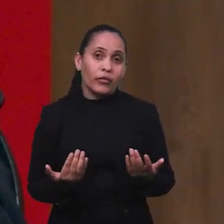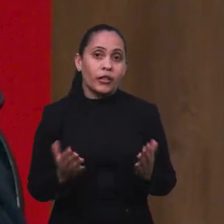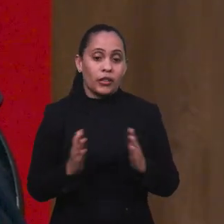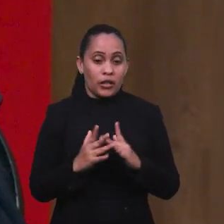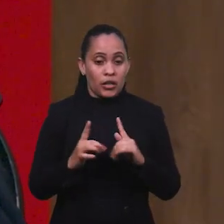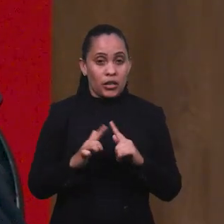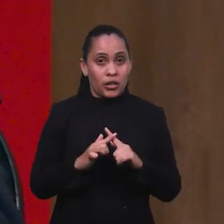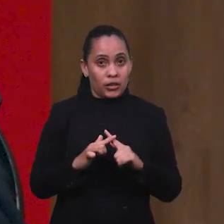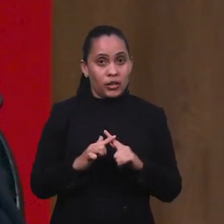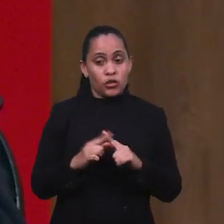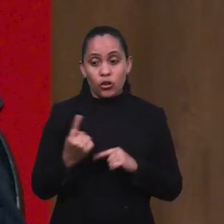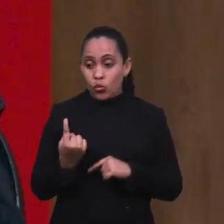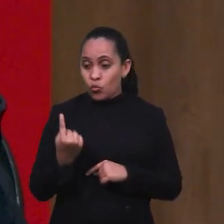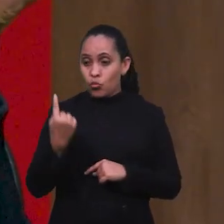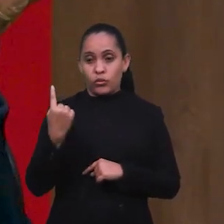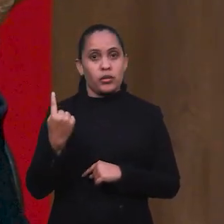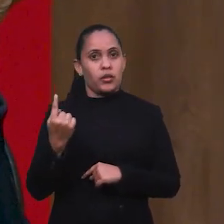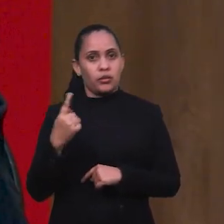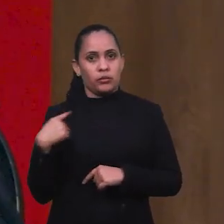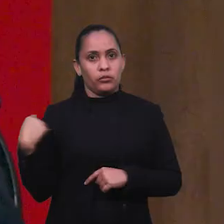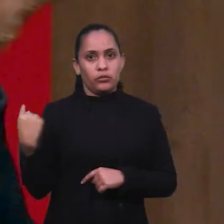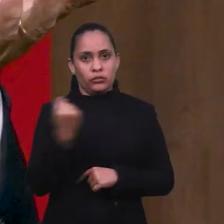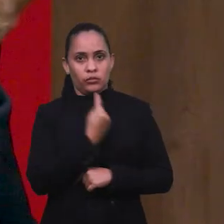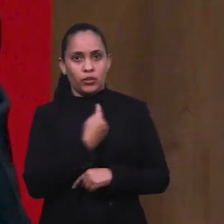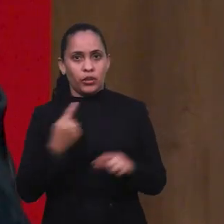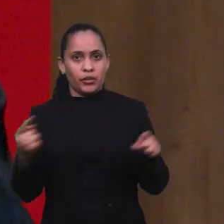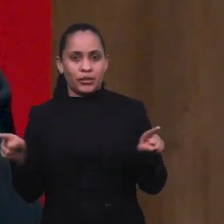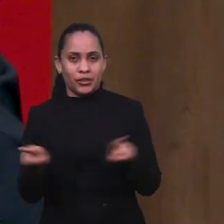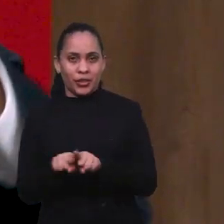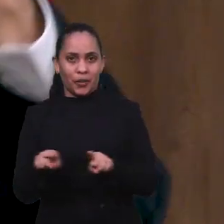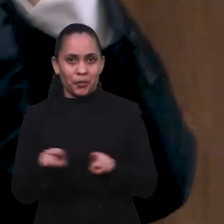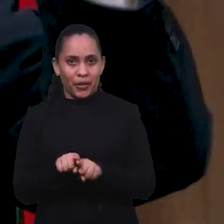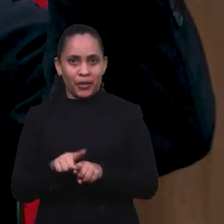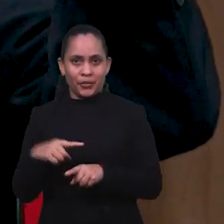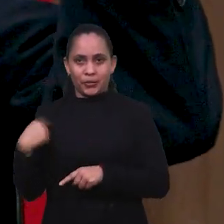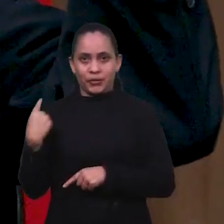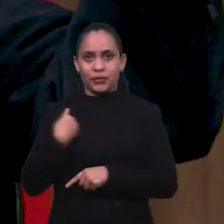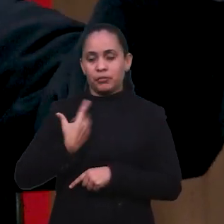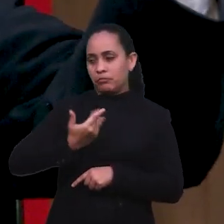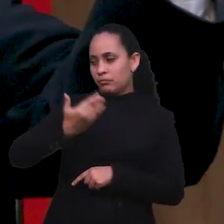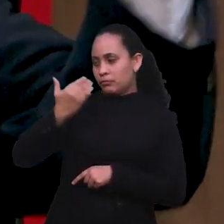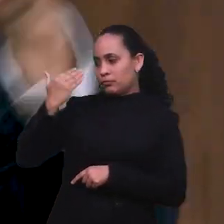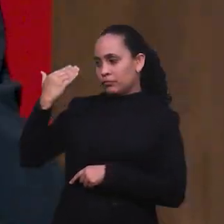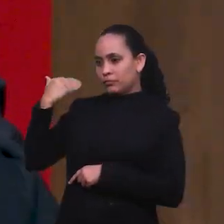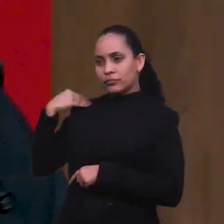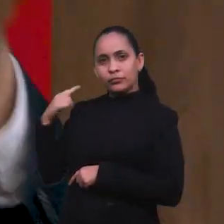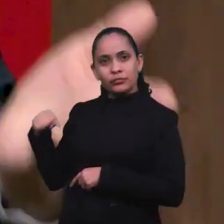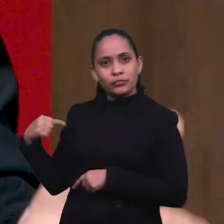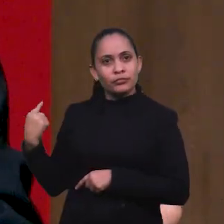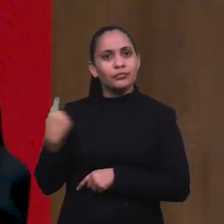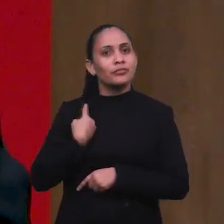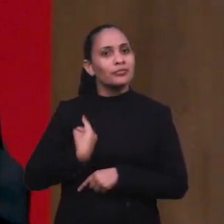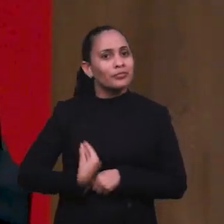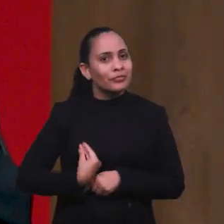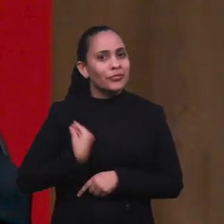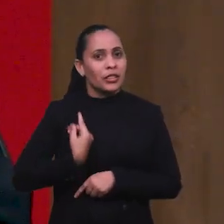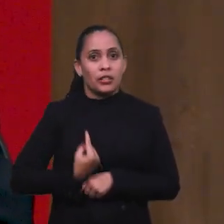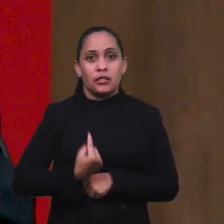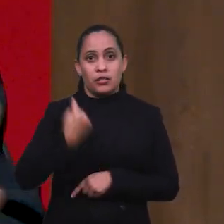a igreja era uma só. Nós também, através dos nossos ancestrais, estávamos lá